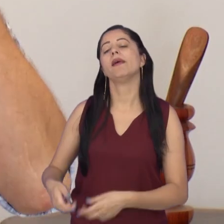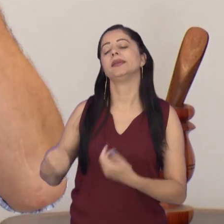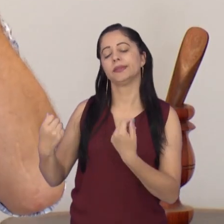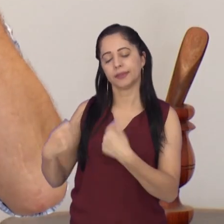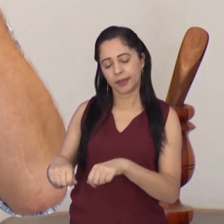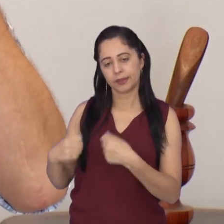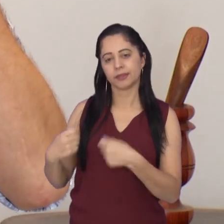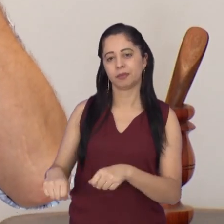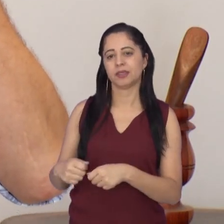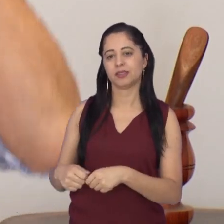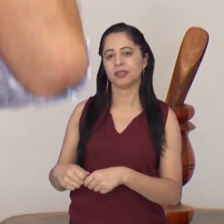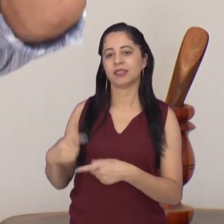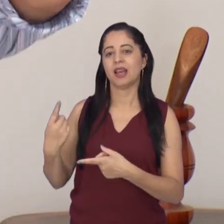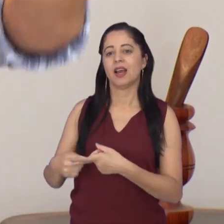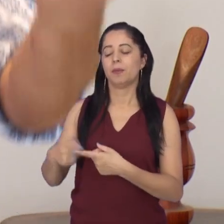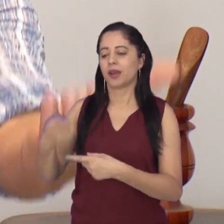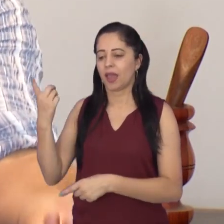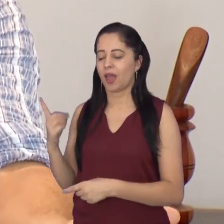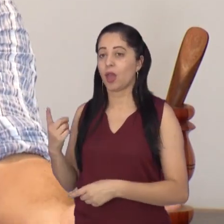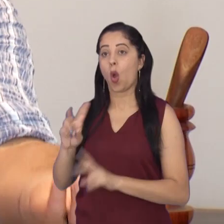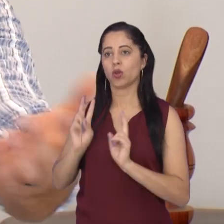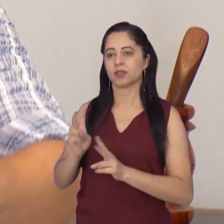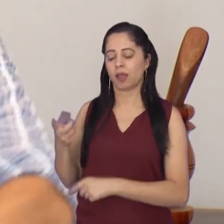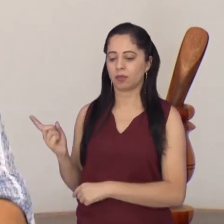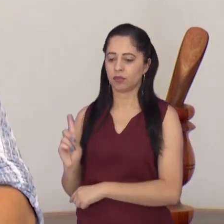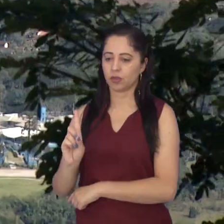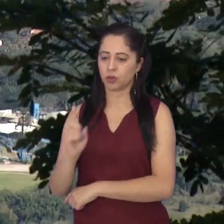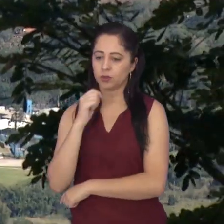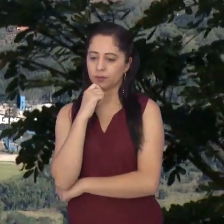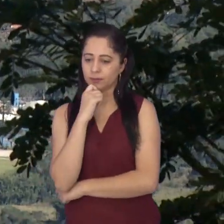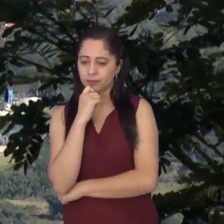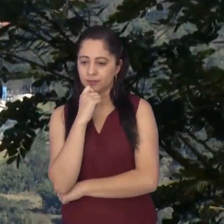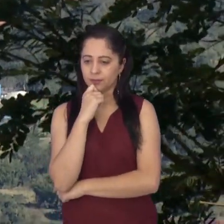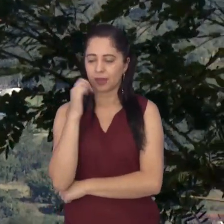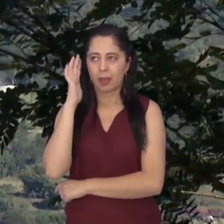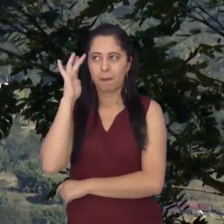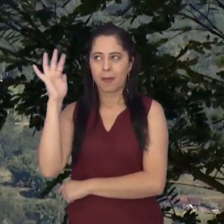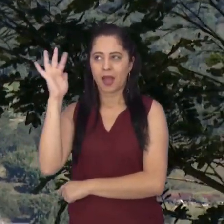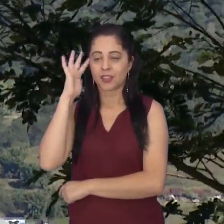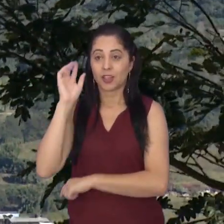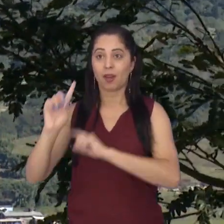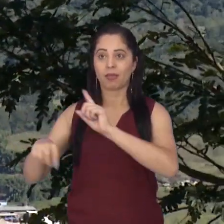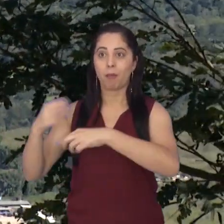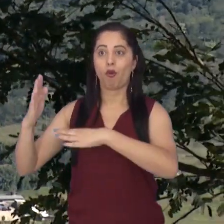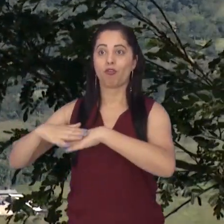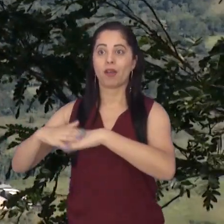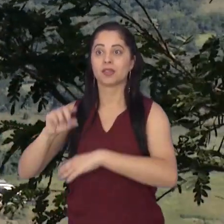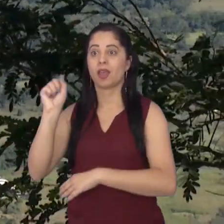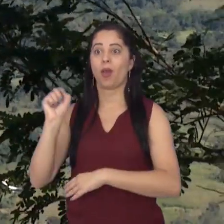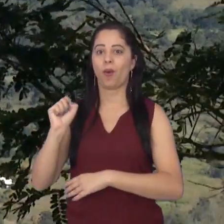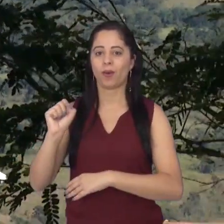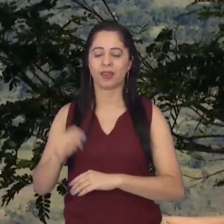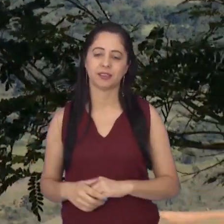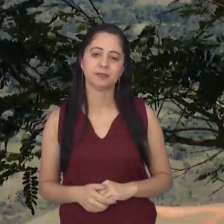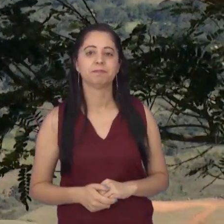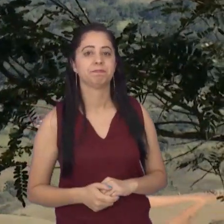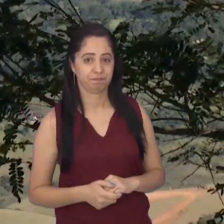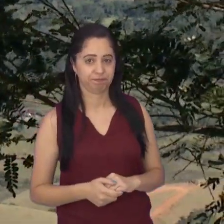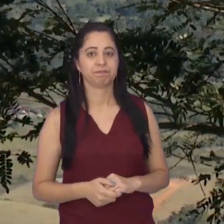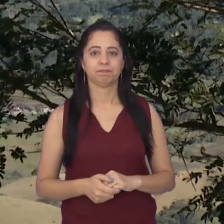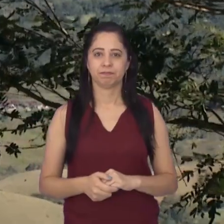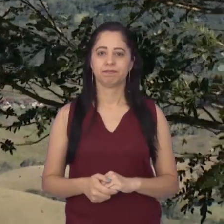todo e imaginar o que elas vão virar. A criação das peças, que ganhou força durante a